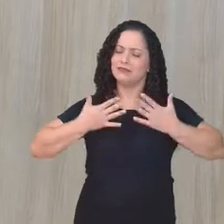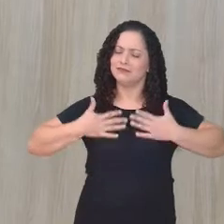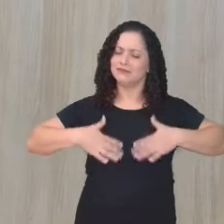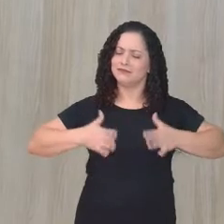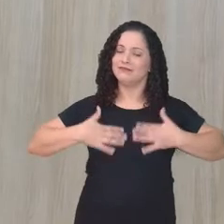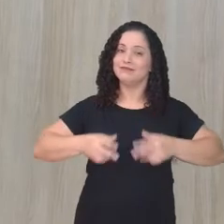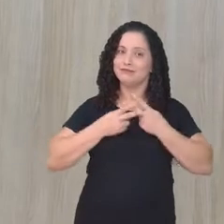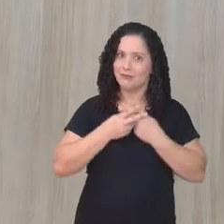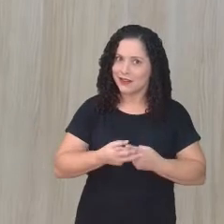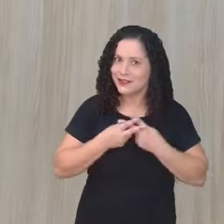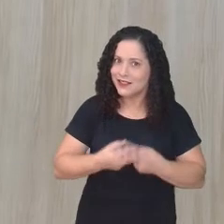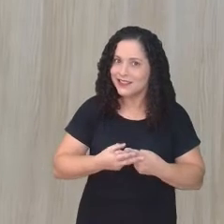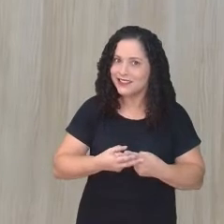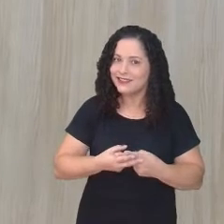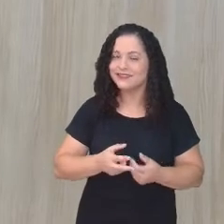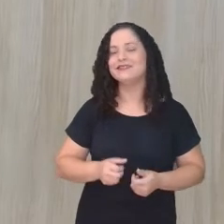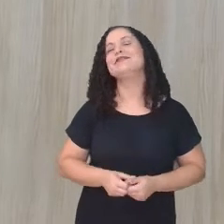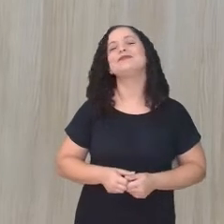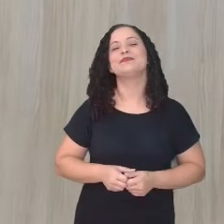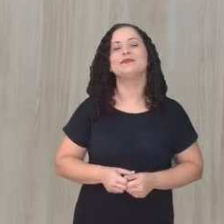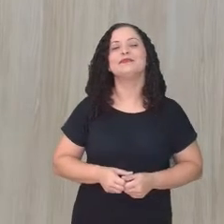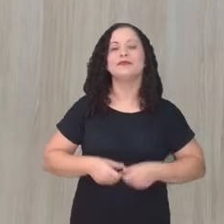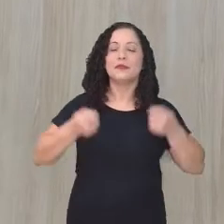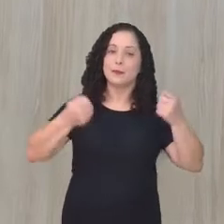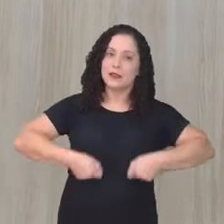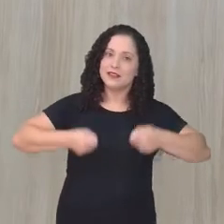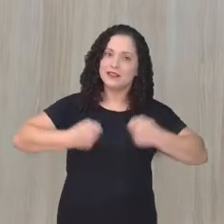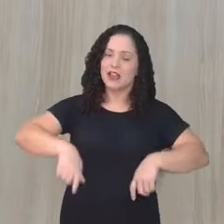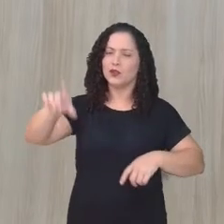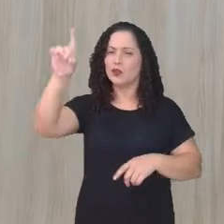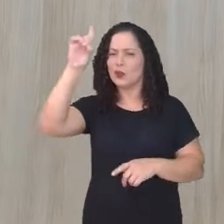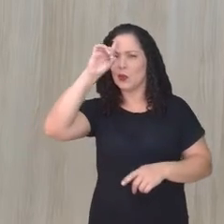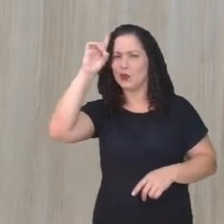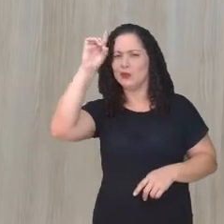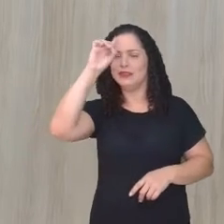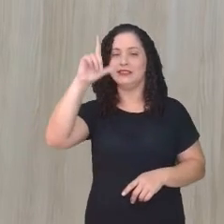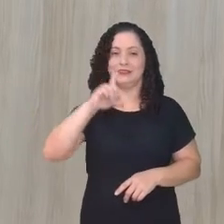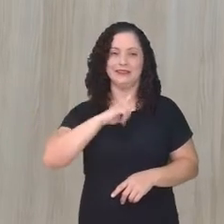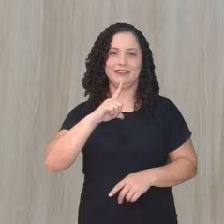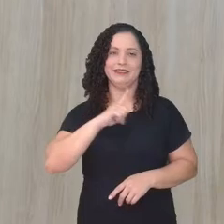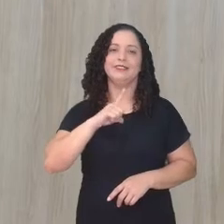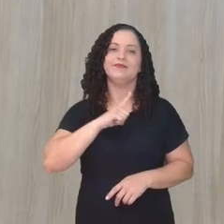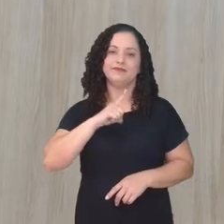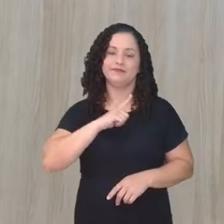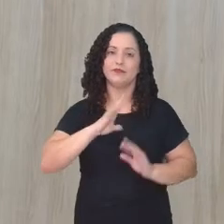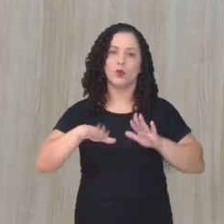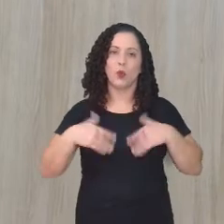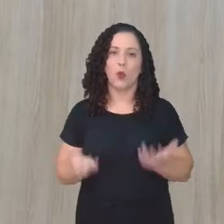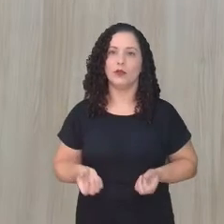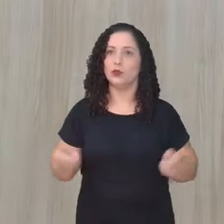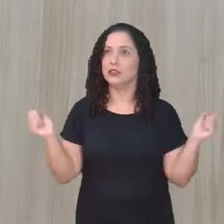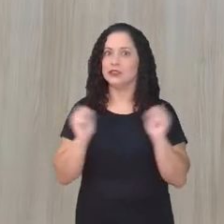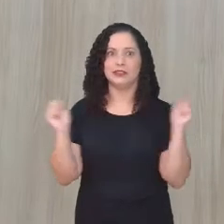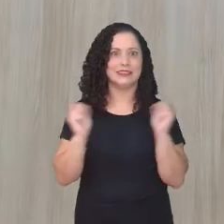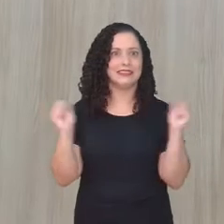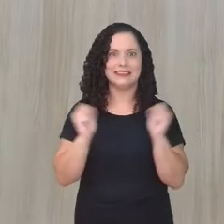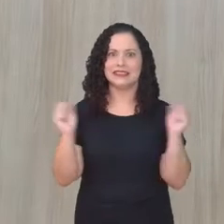da paciência, não é? Algo que precisamos ter todos os dias, em todos os momentos. Quando estamos